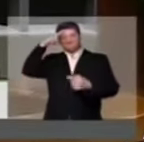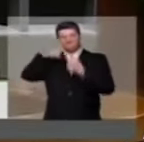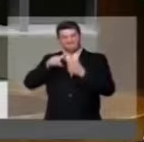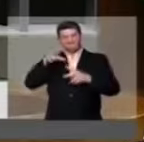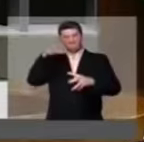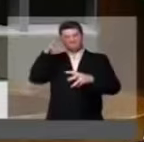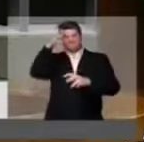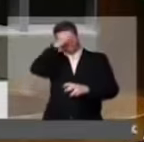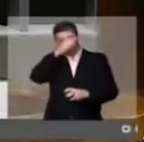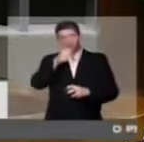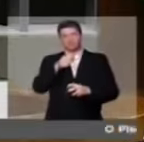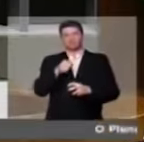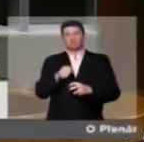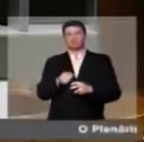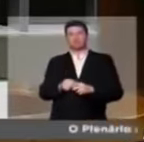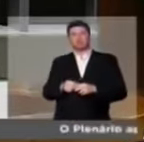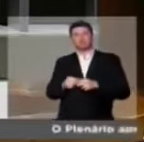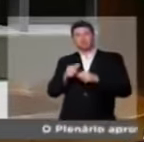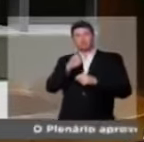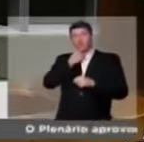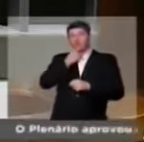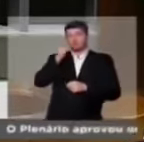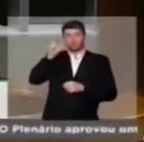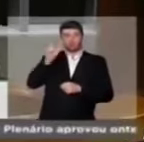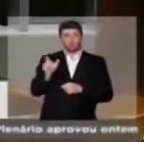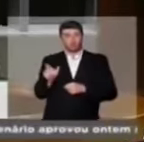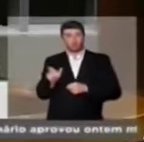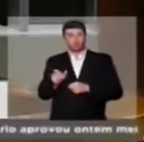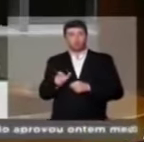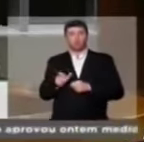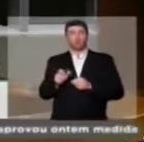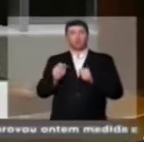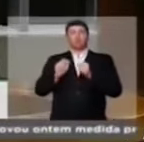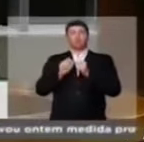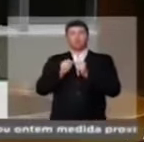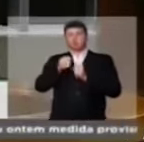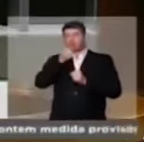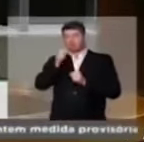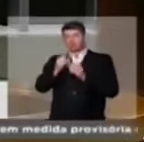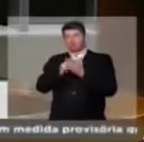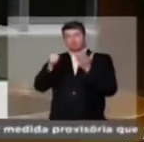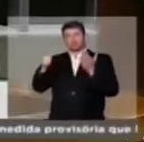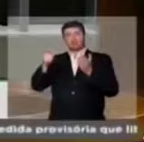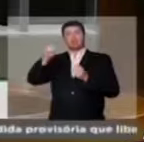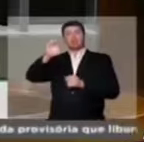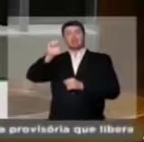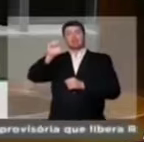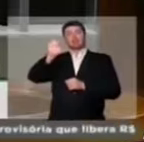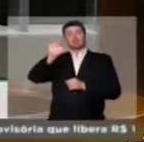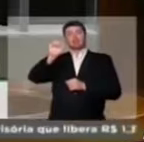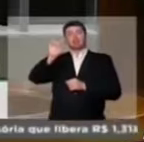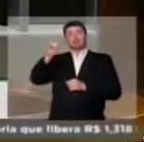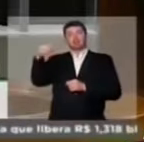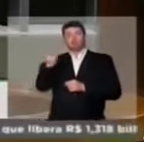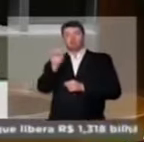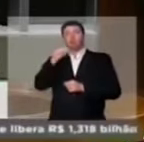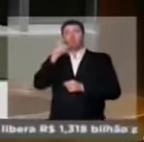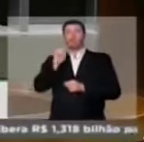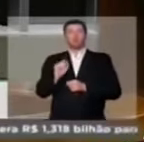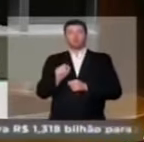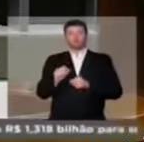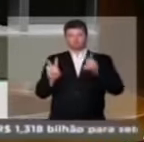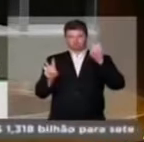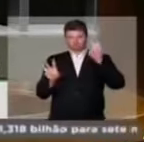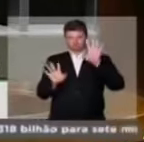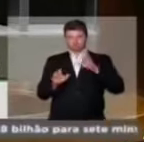senhor, senhor presidente, numa entrevista que deu ao jornal Estadão, disse o seguinte,